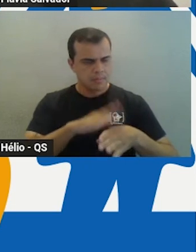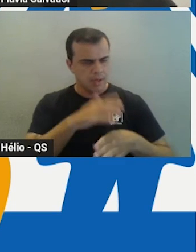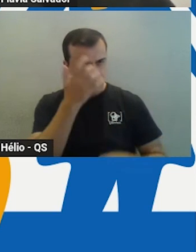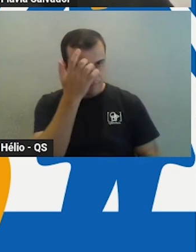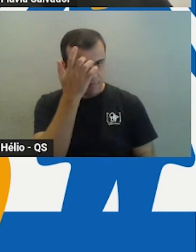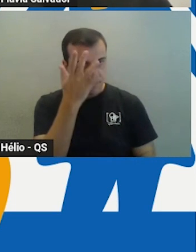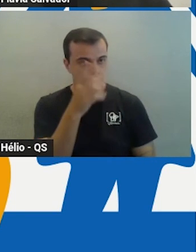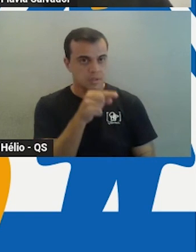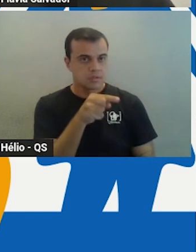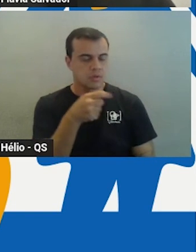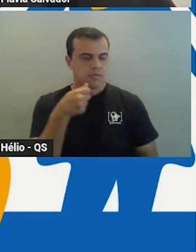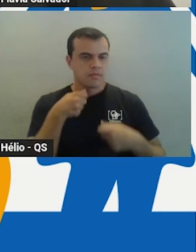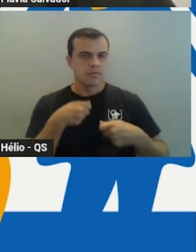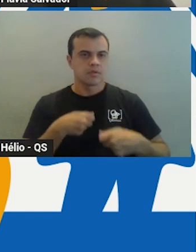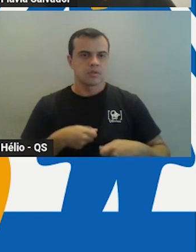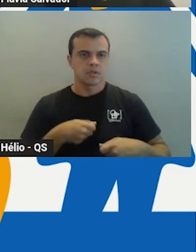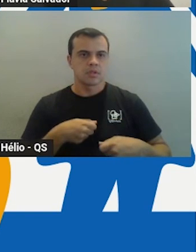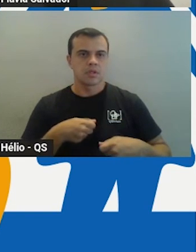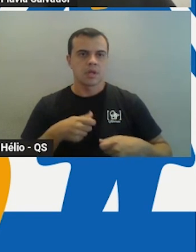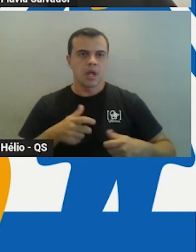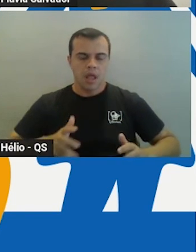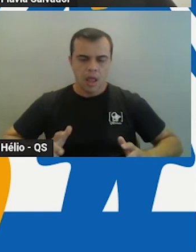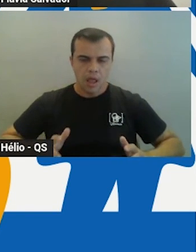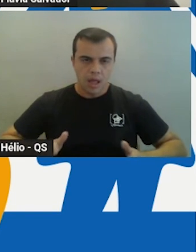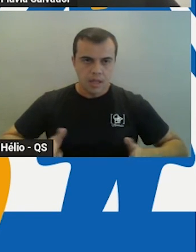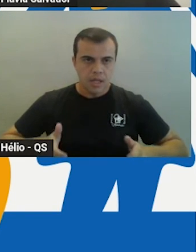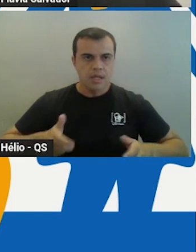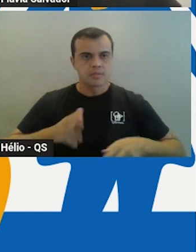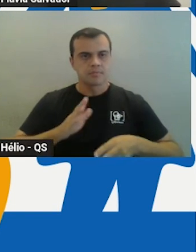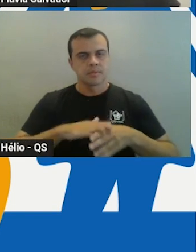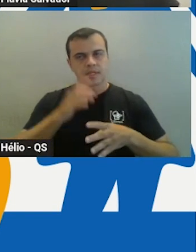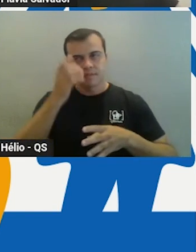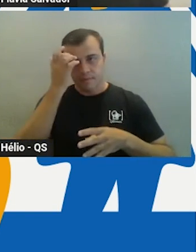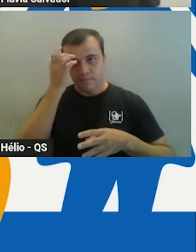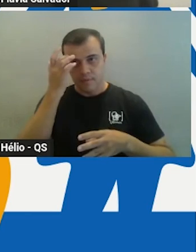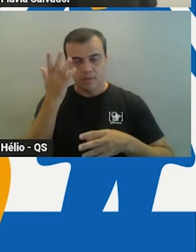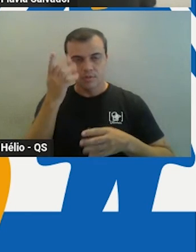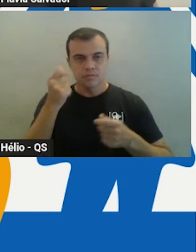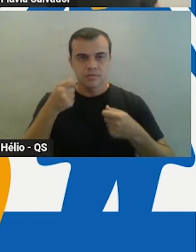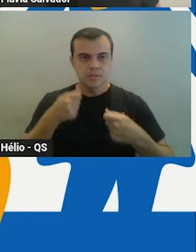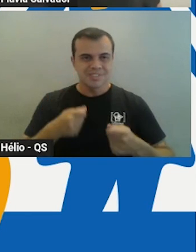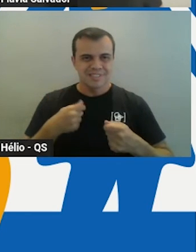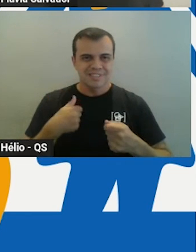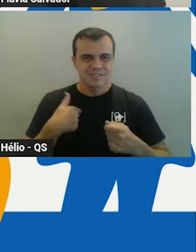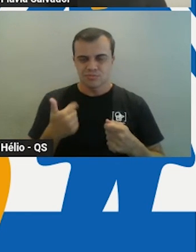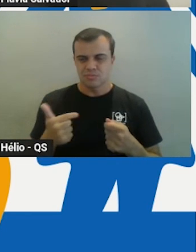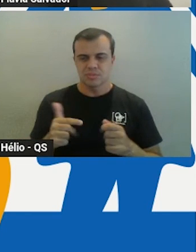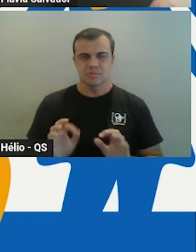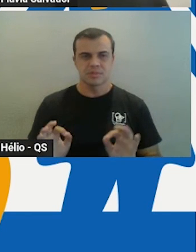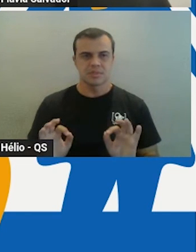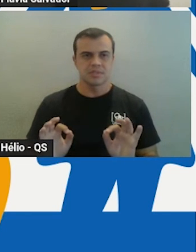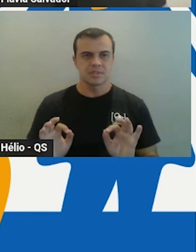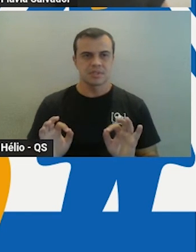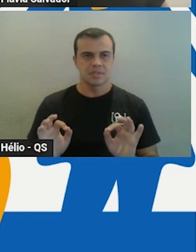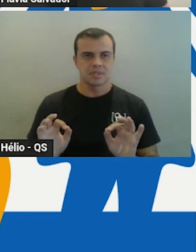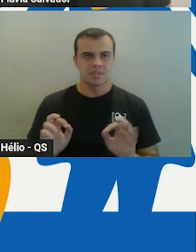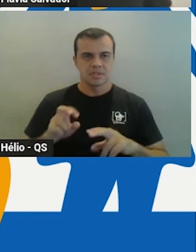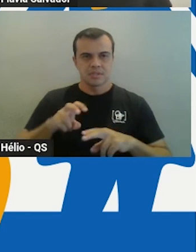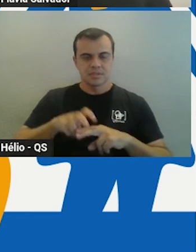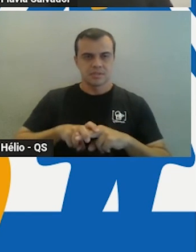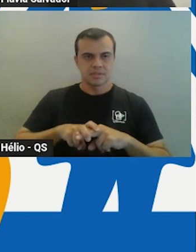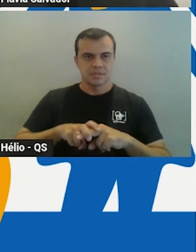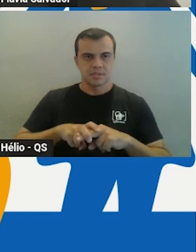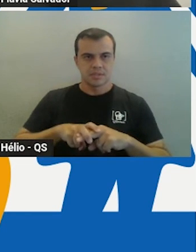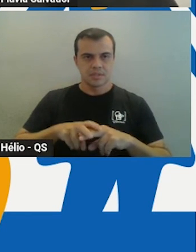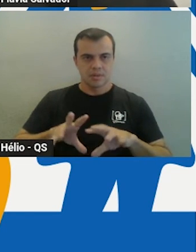de serem vestidas por um cadeirante, mais fáceis de serem, e que não ficavam, por exemplo, quando a gente senta, a